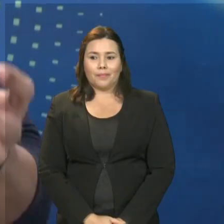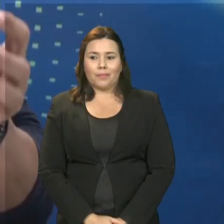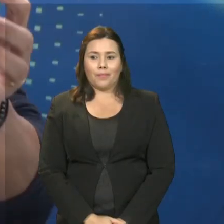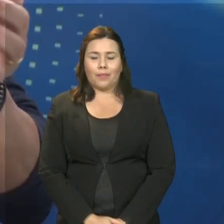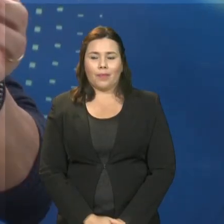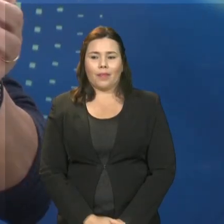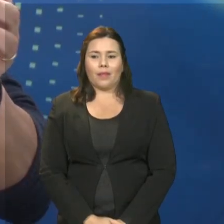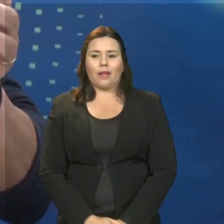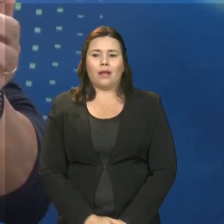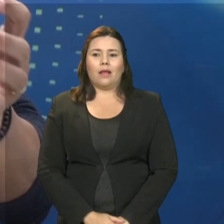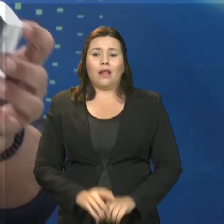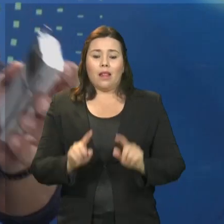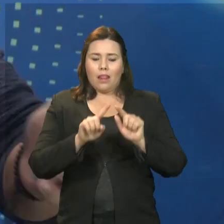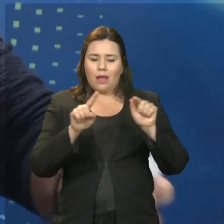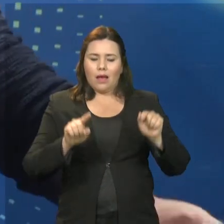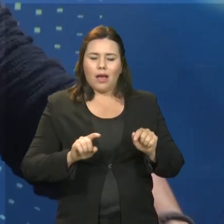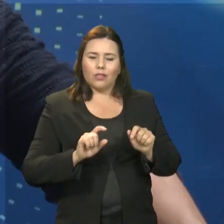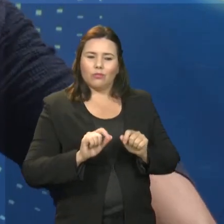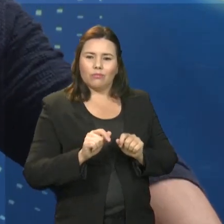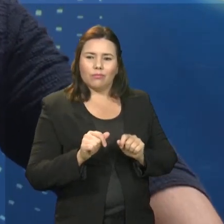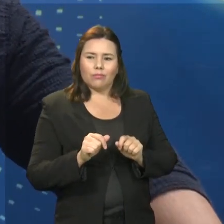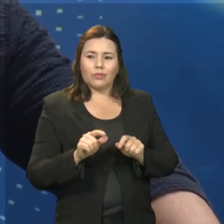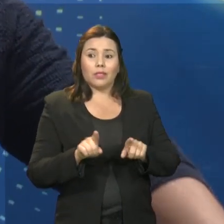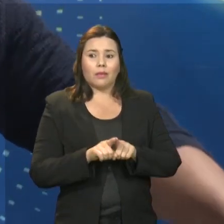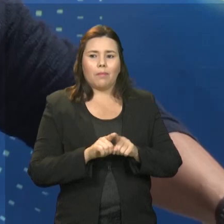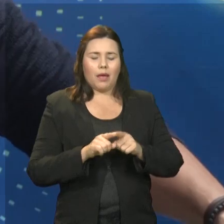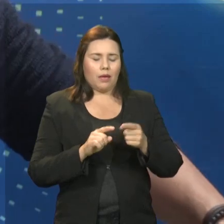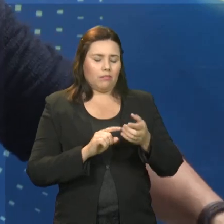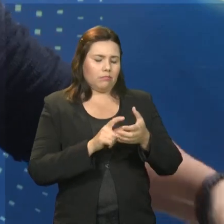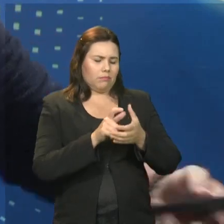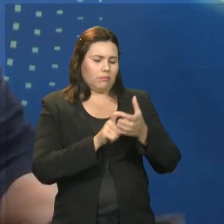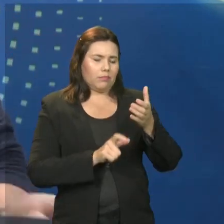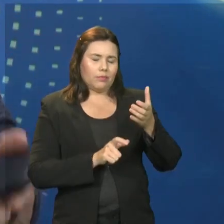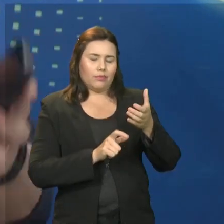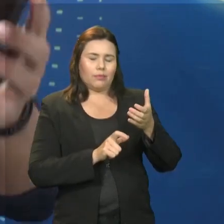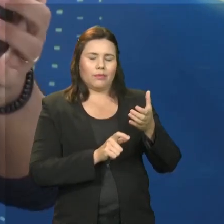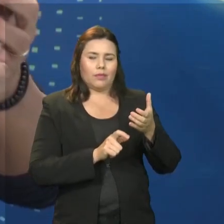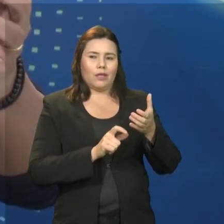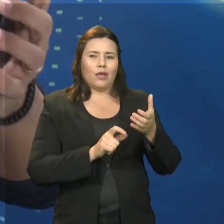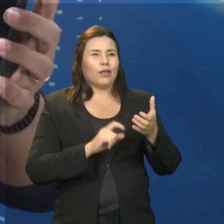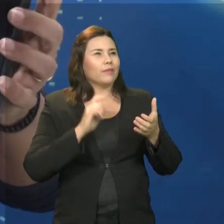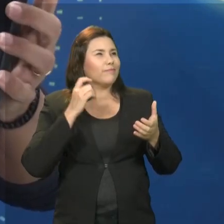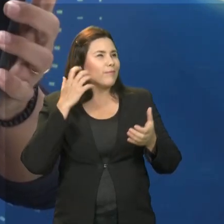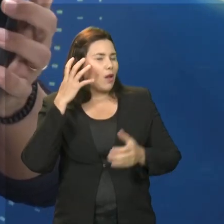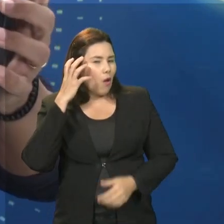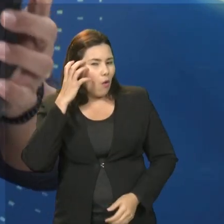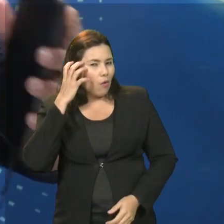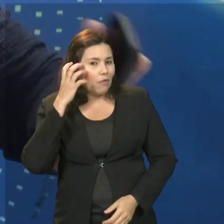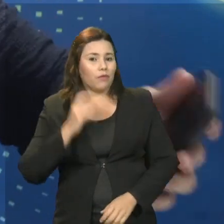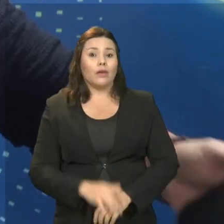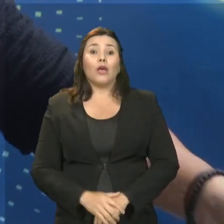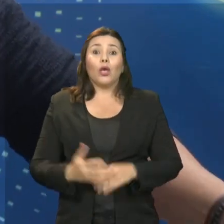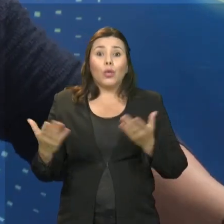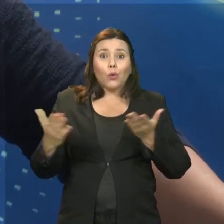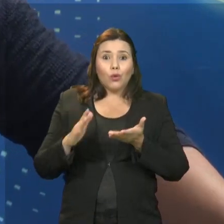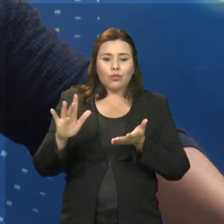Assim também o antigo radinho de pilha. E mais recentemente, por meio do celular. Mas o que não pode faltar em um